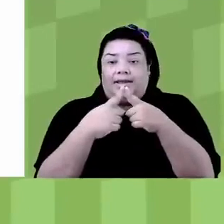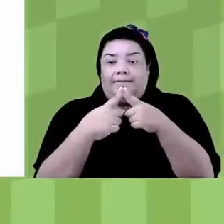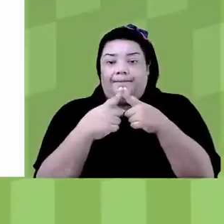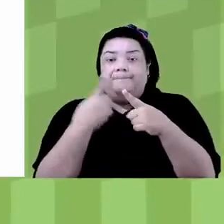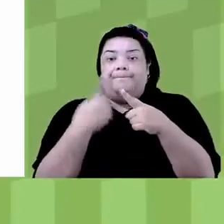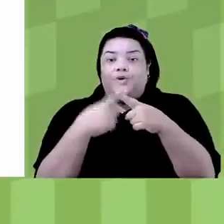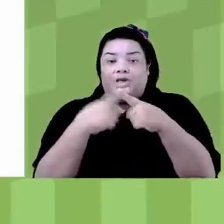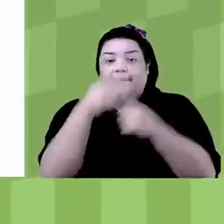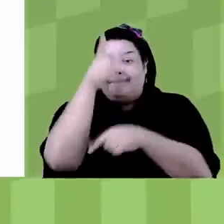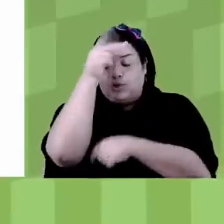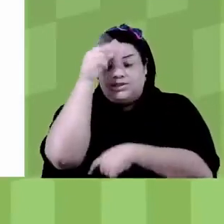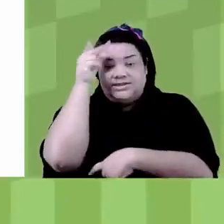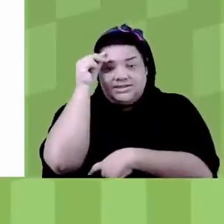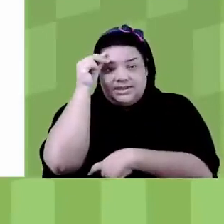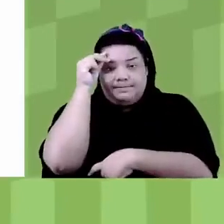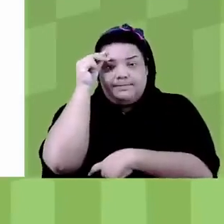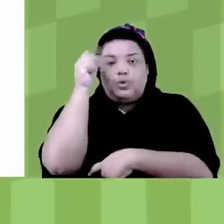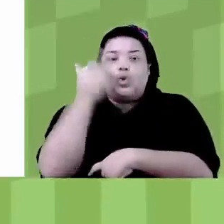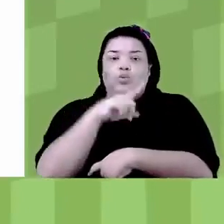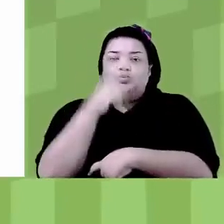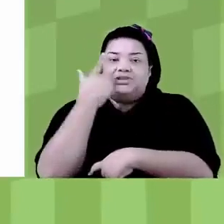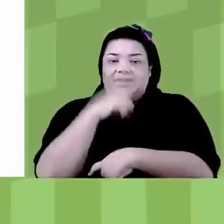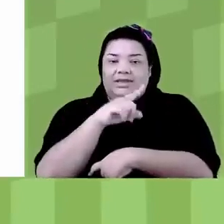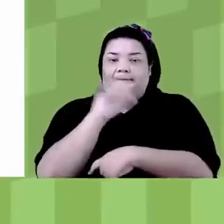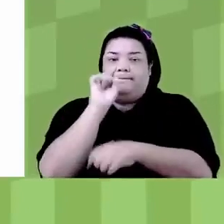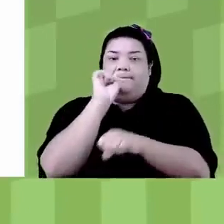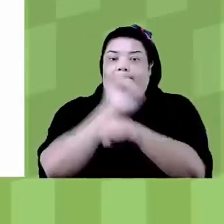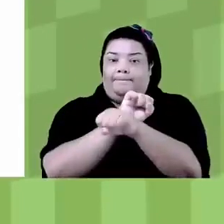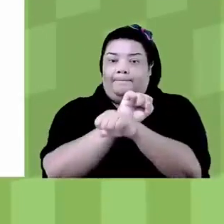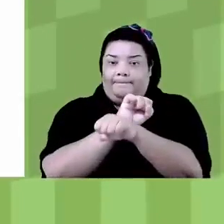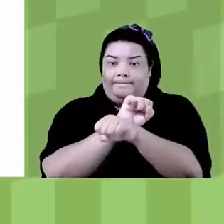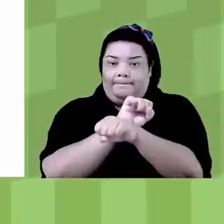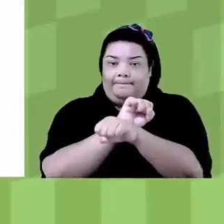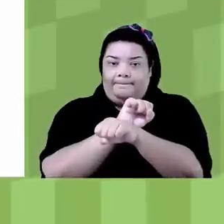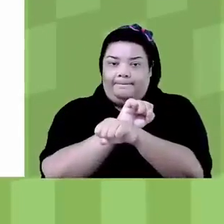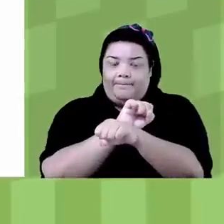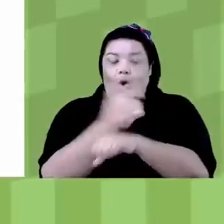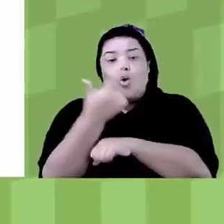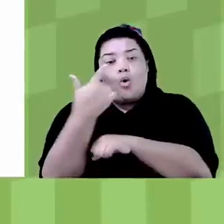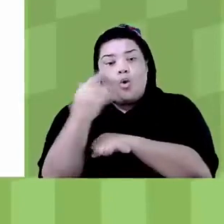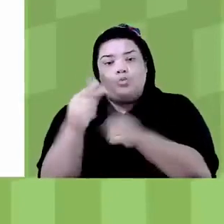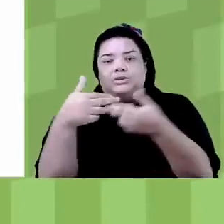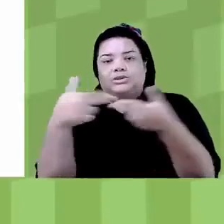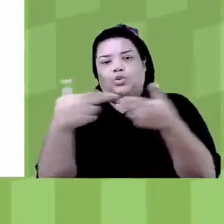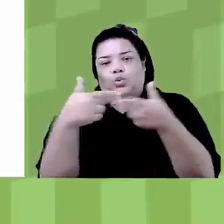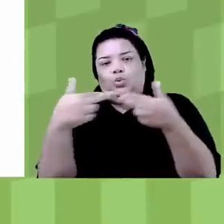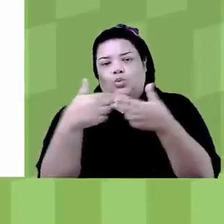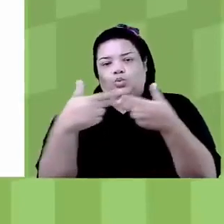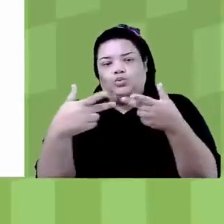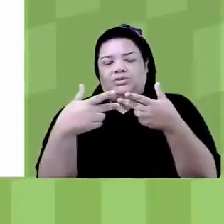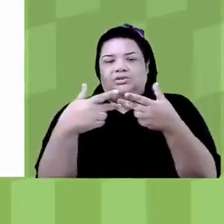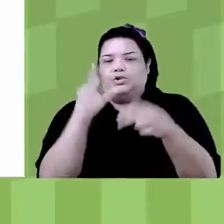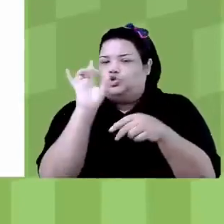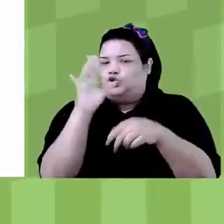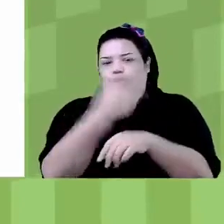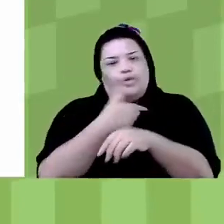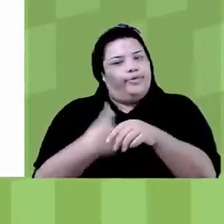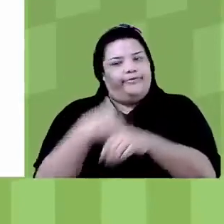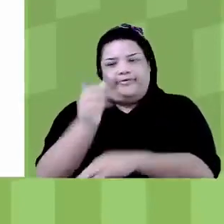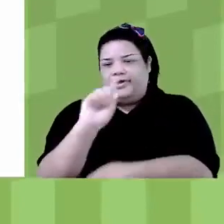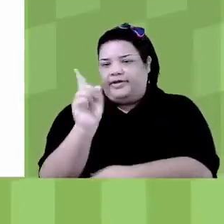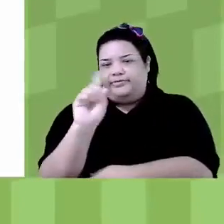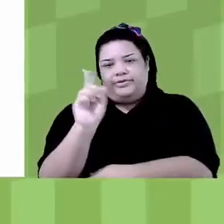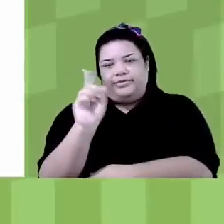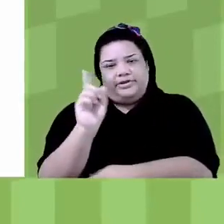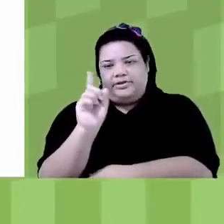município atingir a neutralidade, muitos outros atores, não apenas o governo federal, com a sua competência